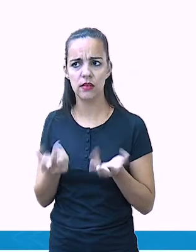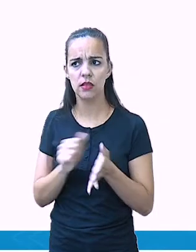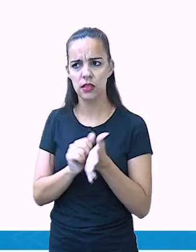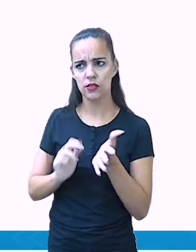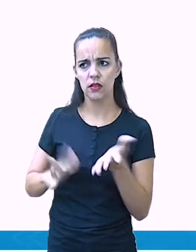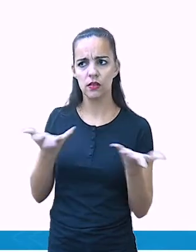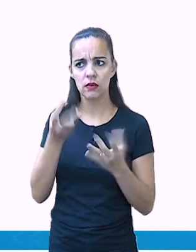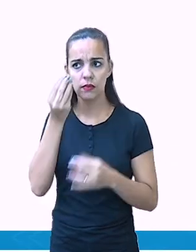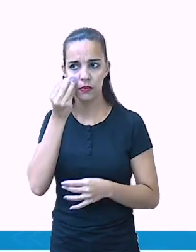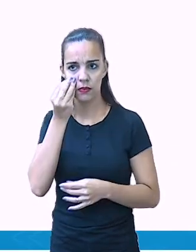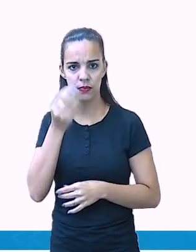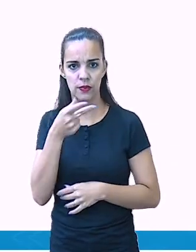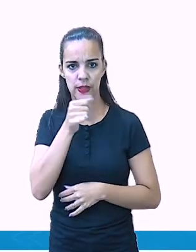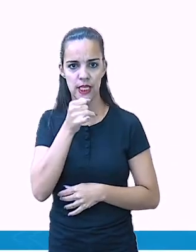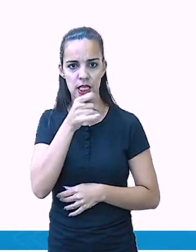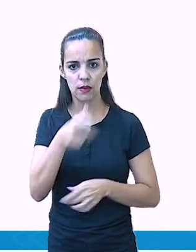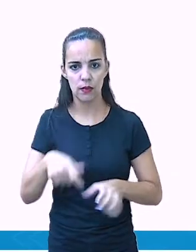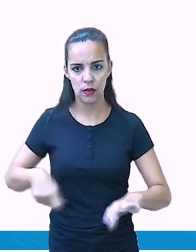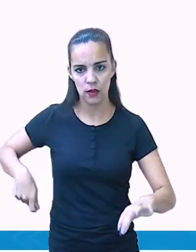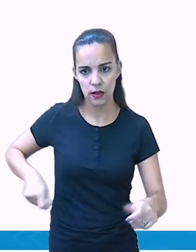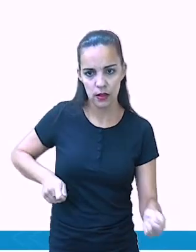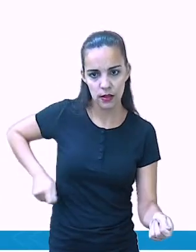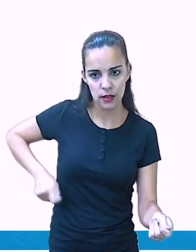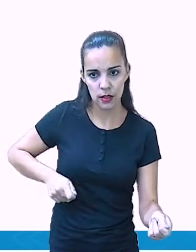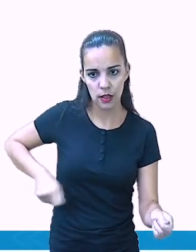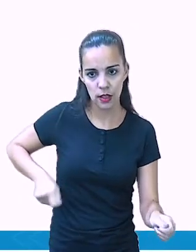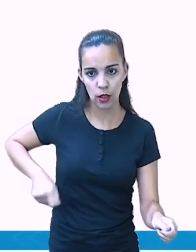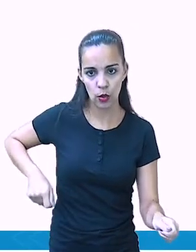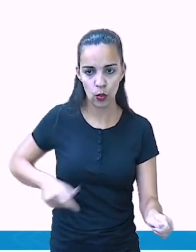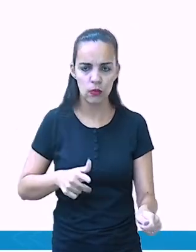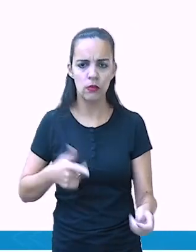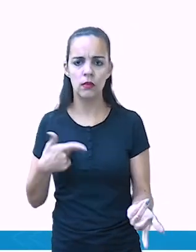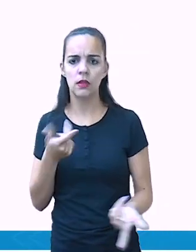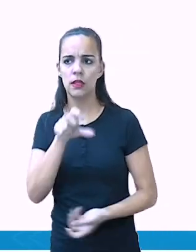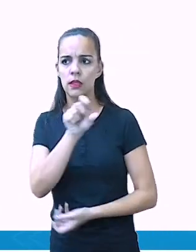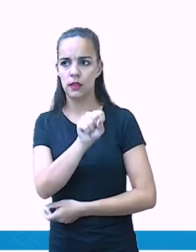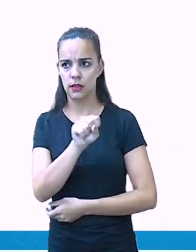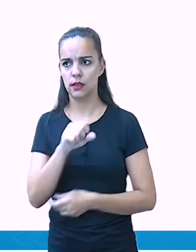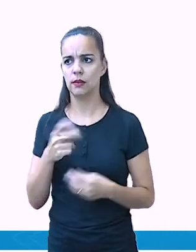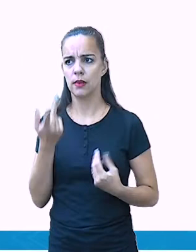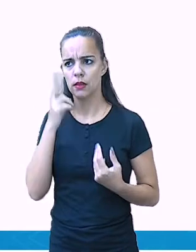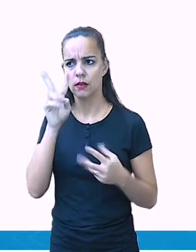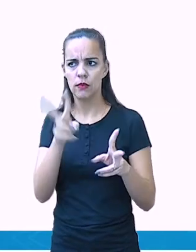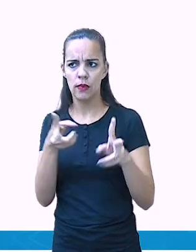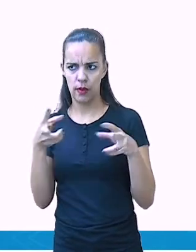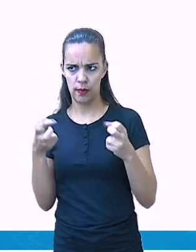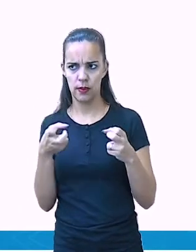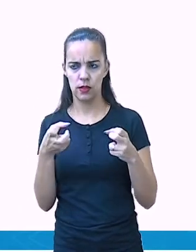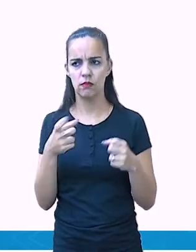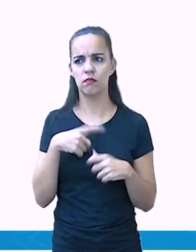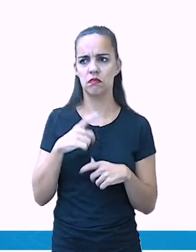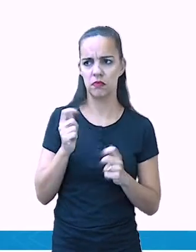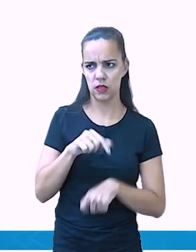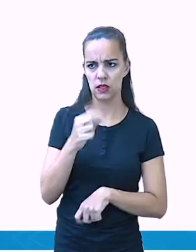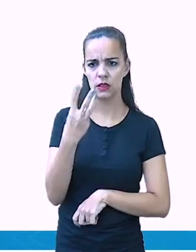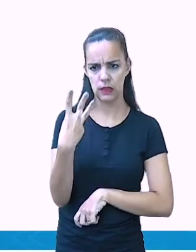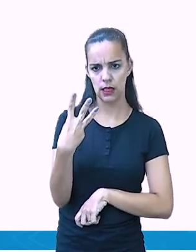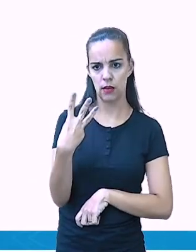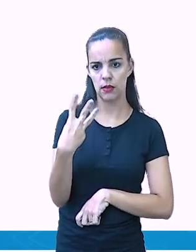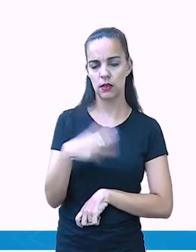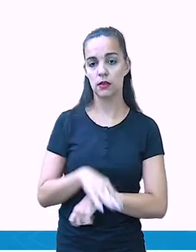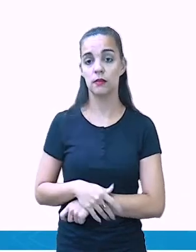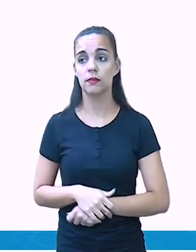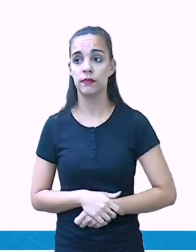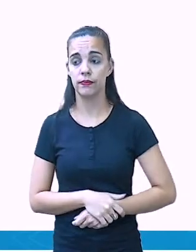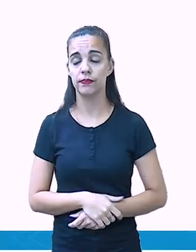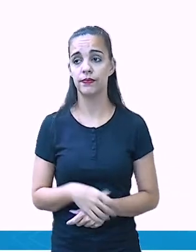aqui. Sinuca. Vamos separar a palavra sinuca em sílabas e perceber se elas realmente têm 3